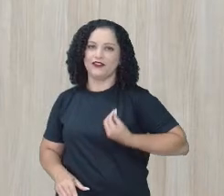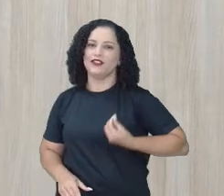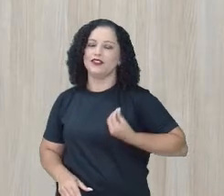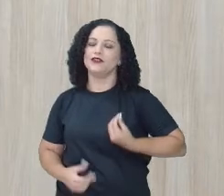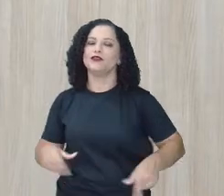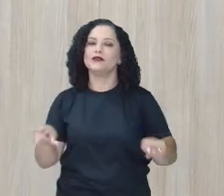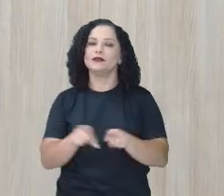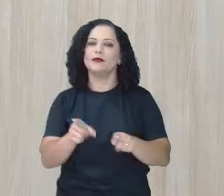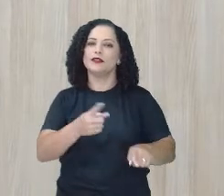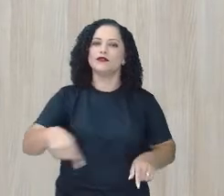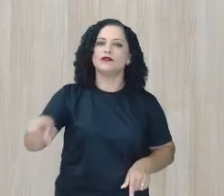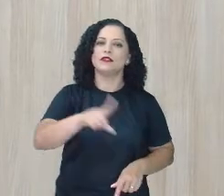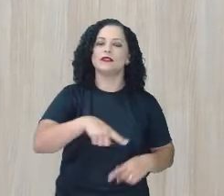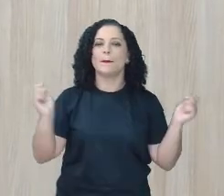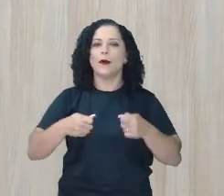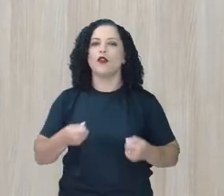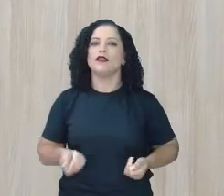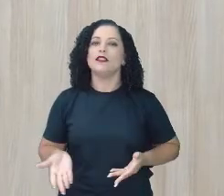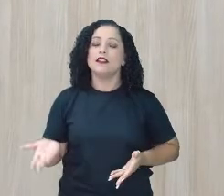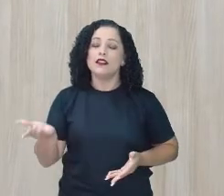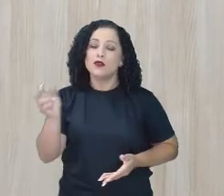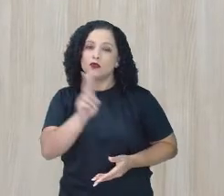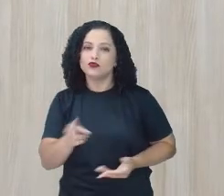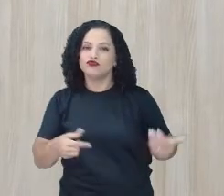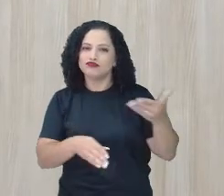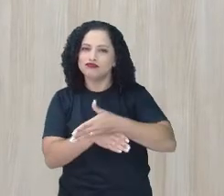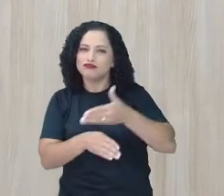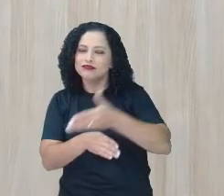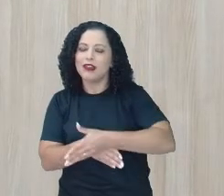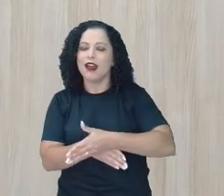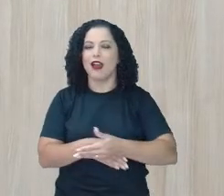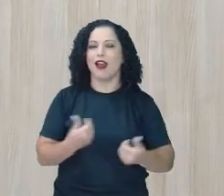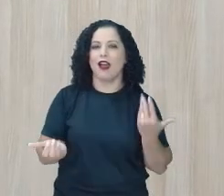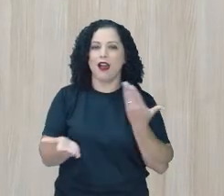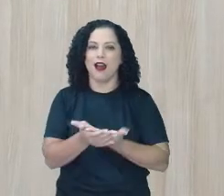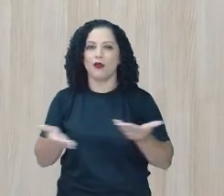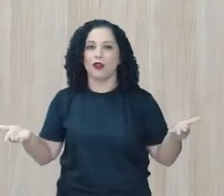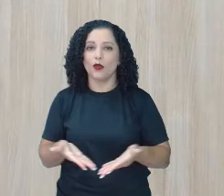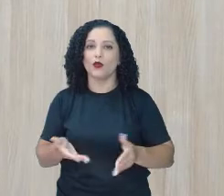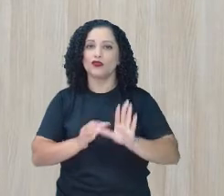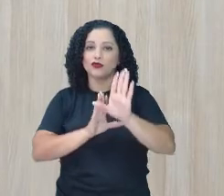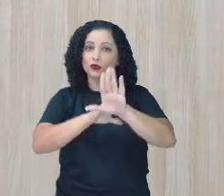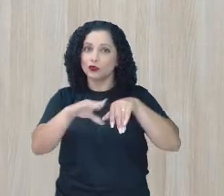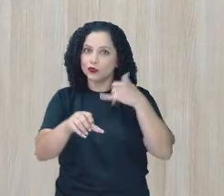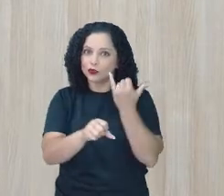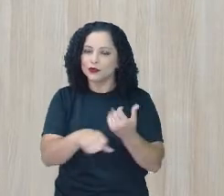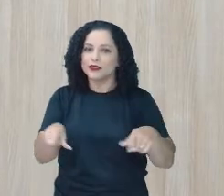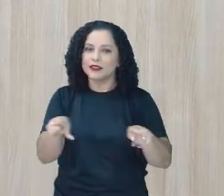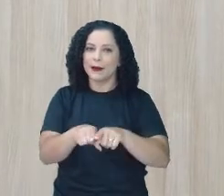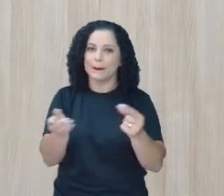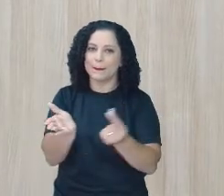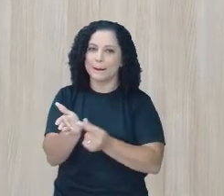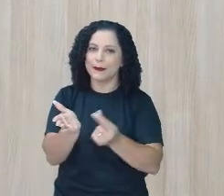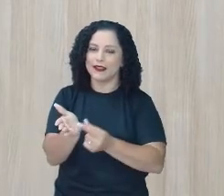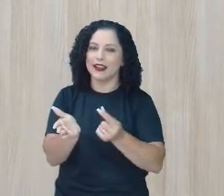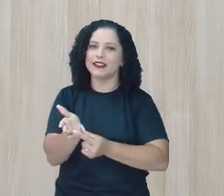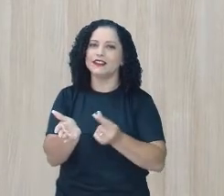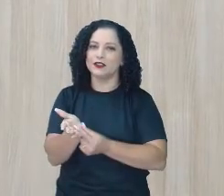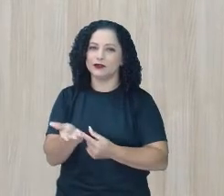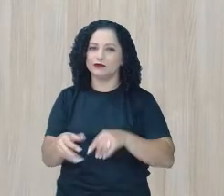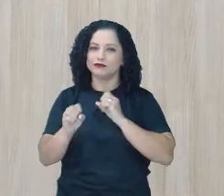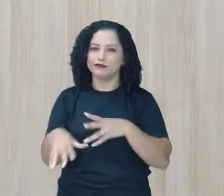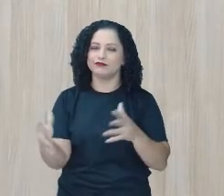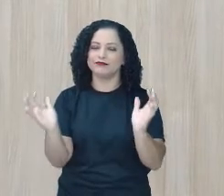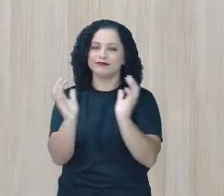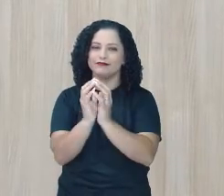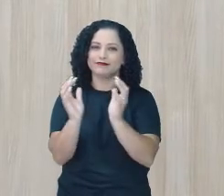mas também você pode acessar a nossa aula e rever esse conteúdo da aula de hoje lá no app do Educa Recife e também no nosso